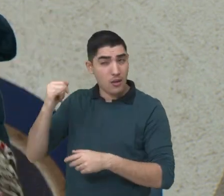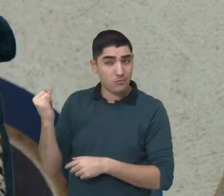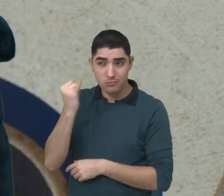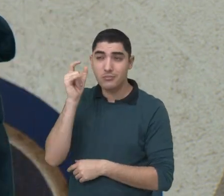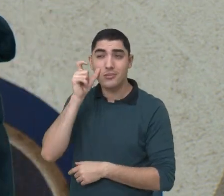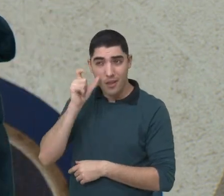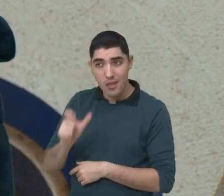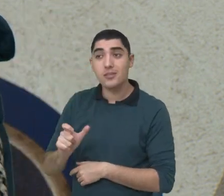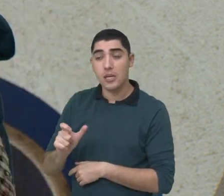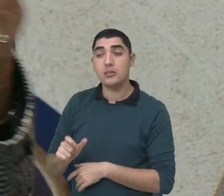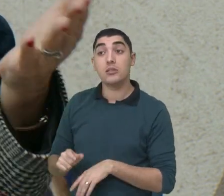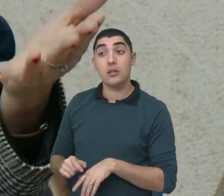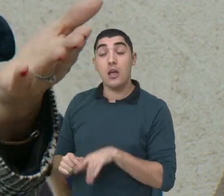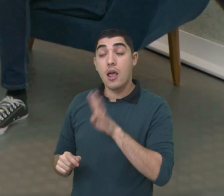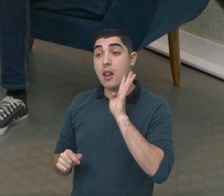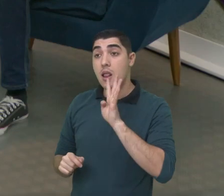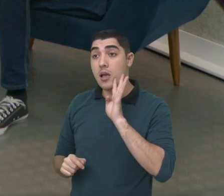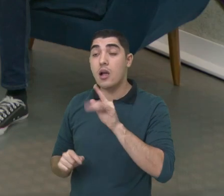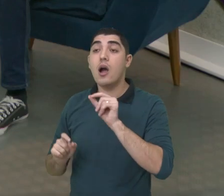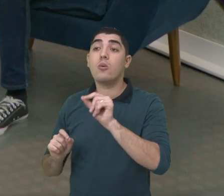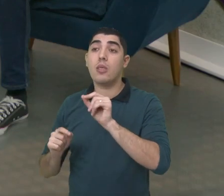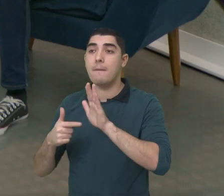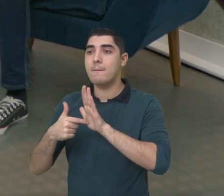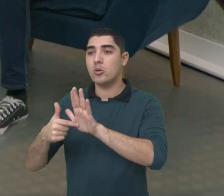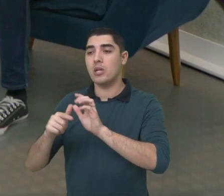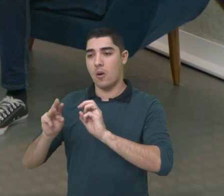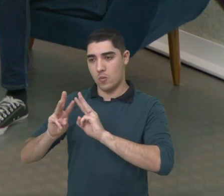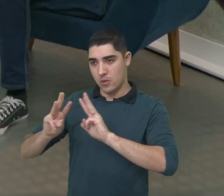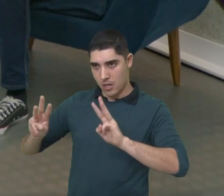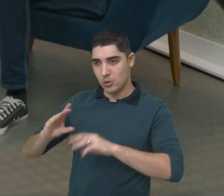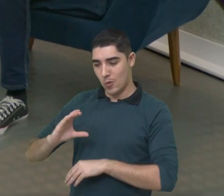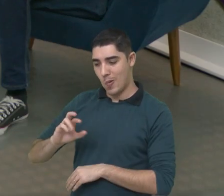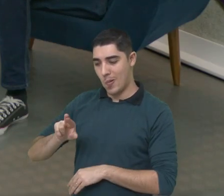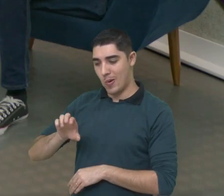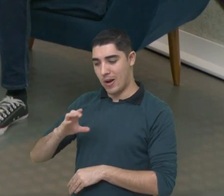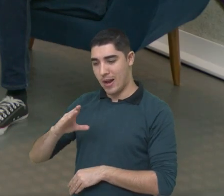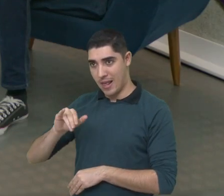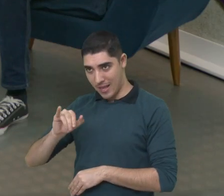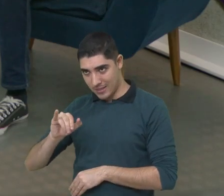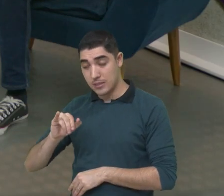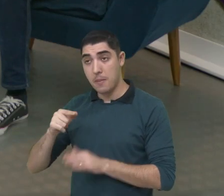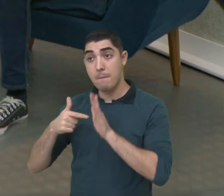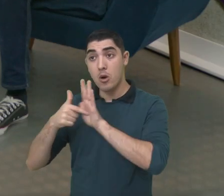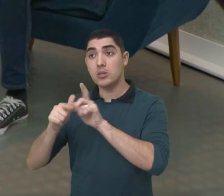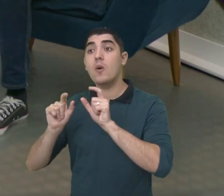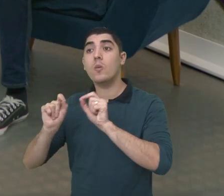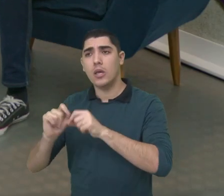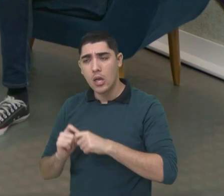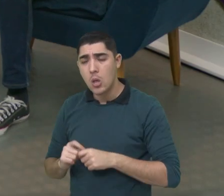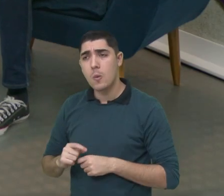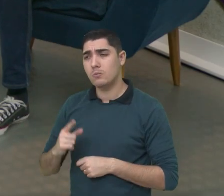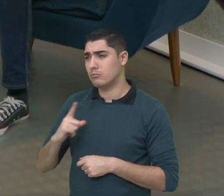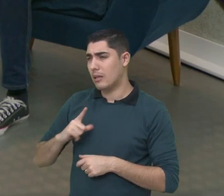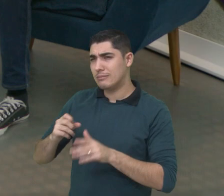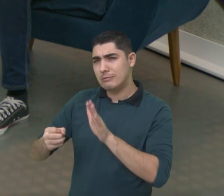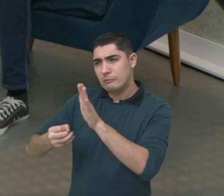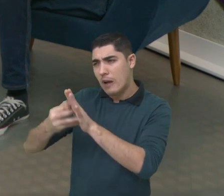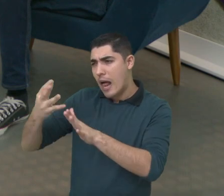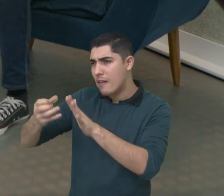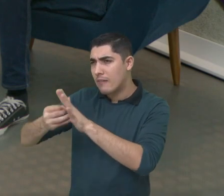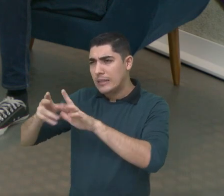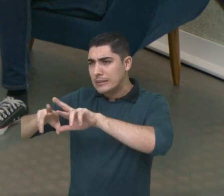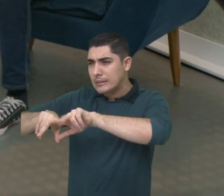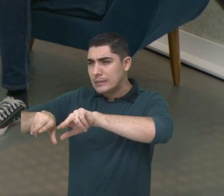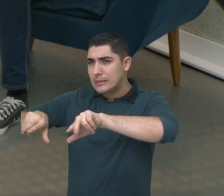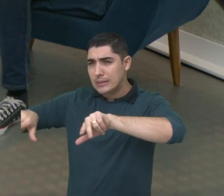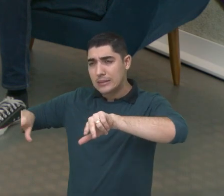vocês abram o site do Cresce para que olhem quanta coisa tem que